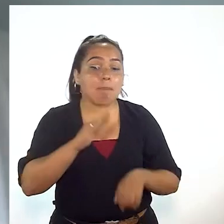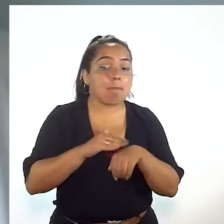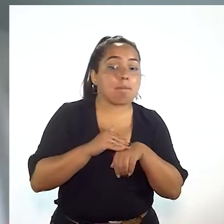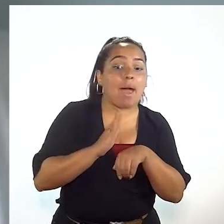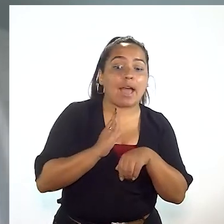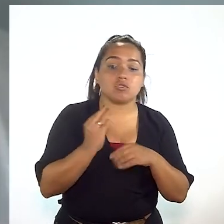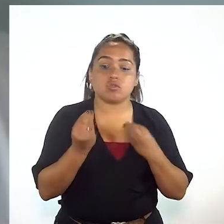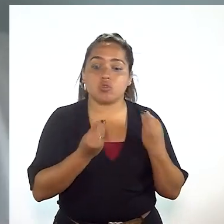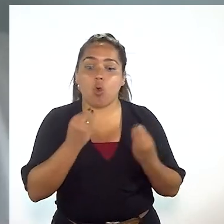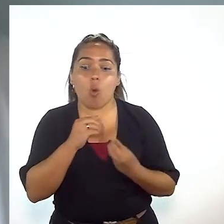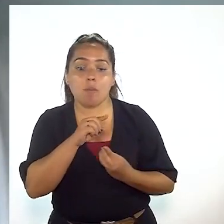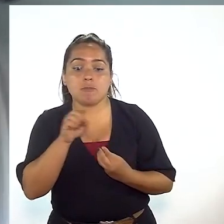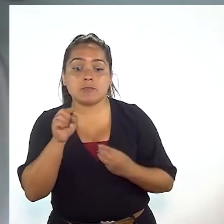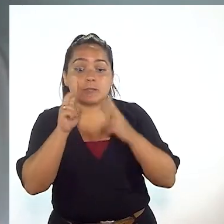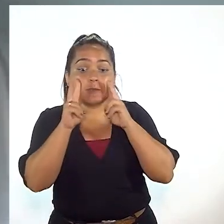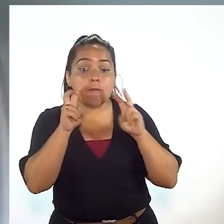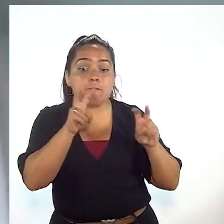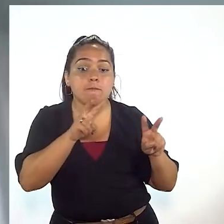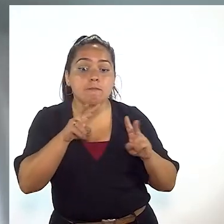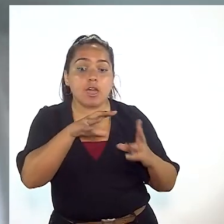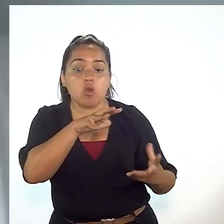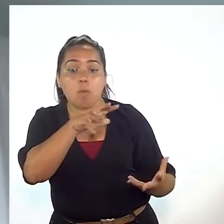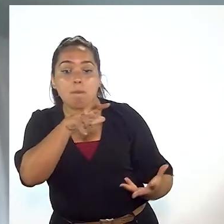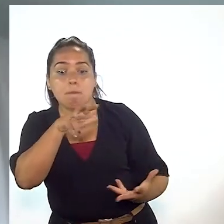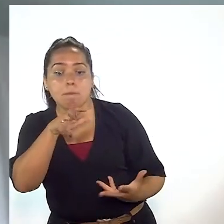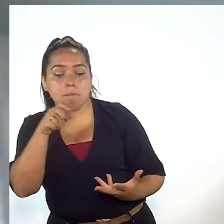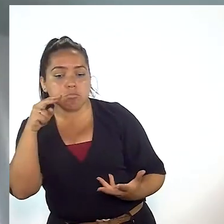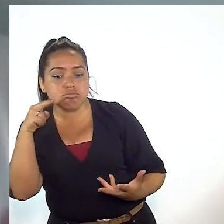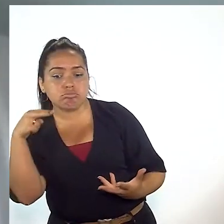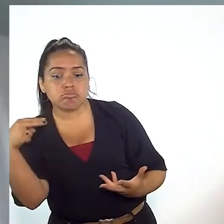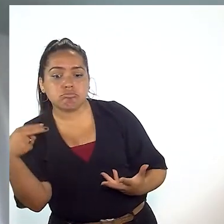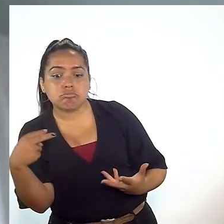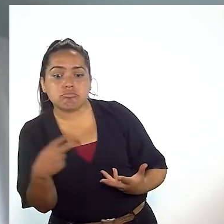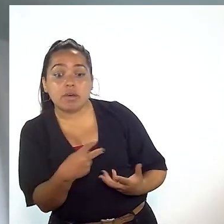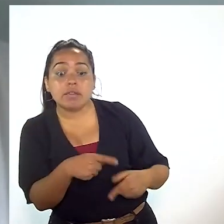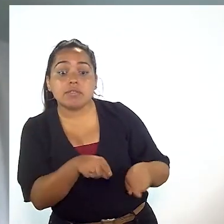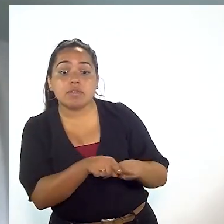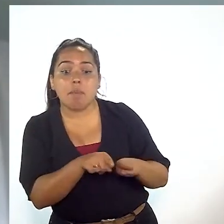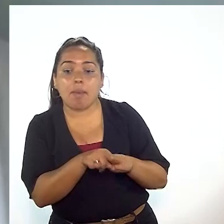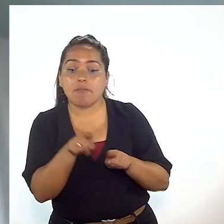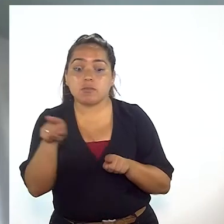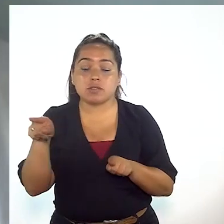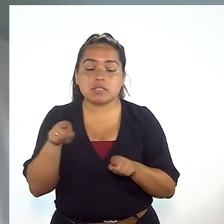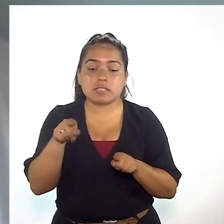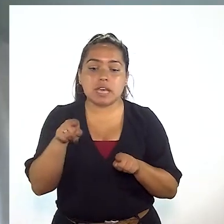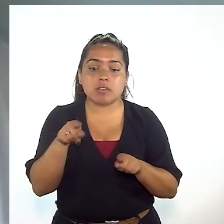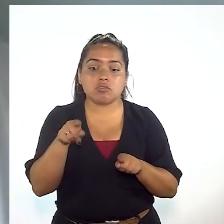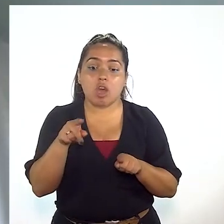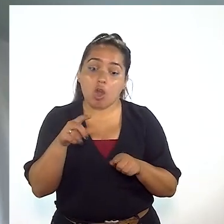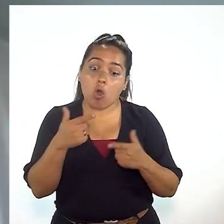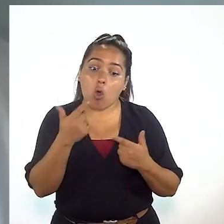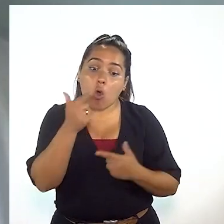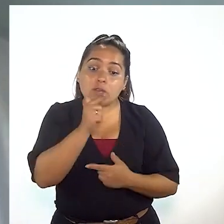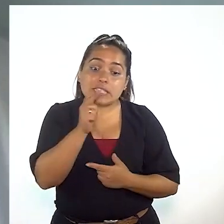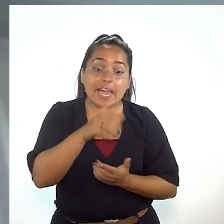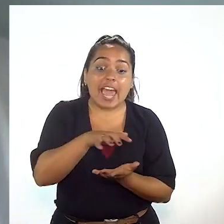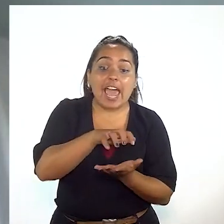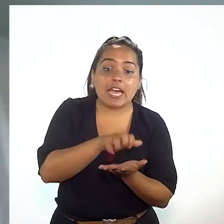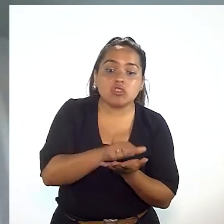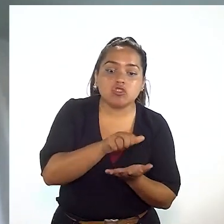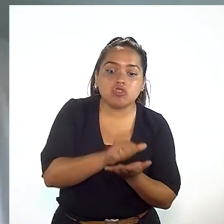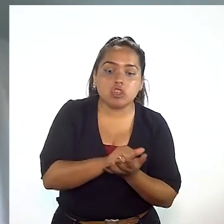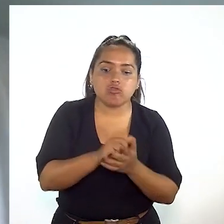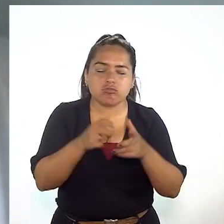de conhecer vocês, de poder aqui saber um pouco mais sobre como é que vocês veem o mundo e como é que vocês